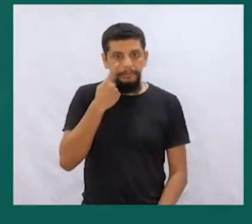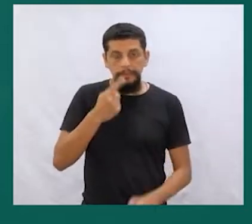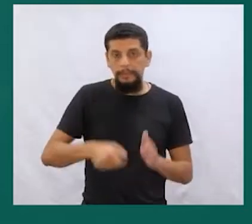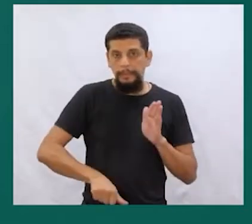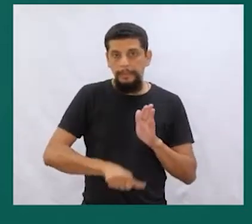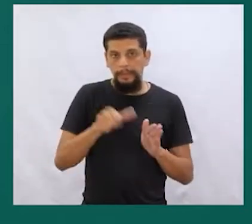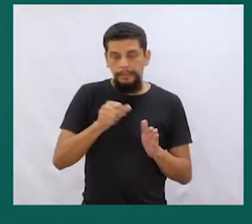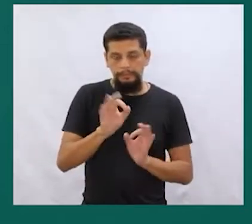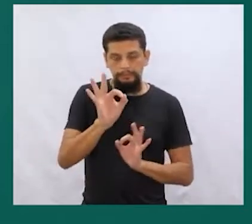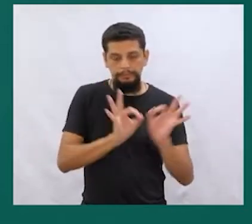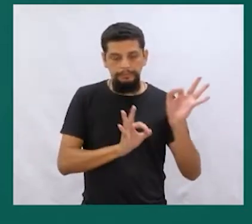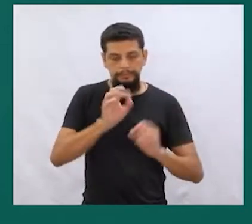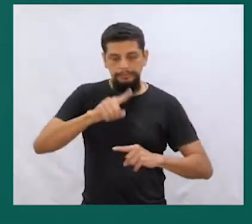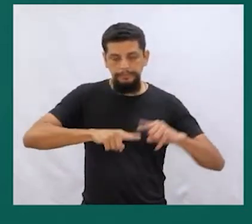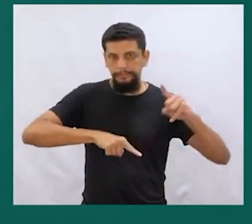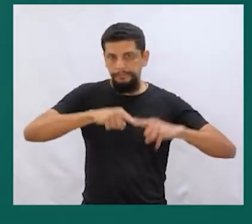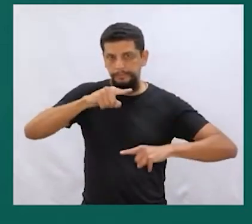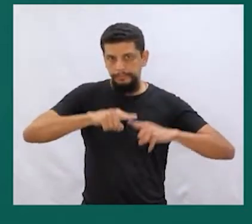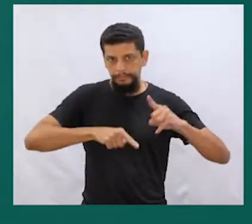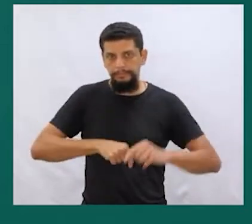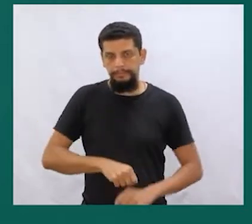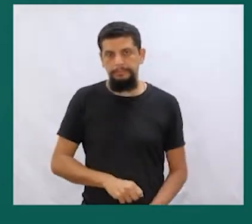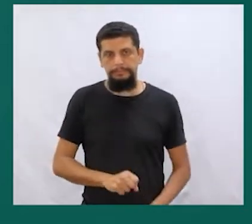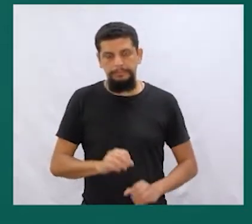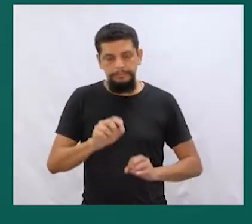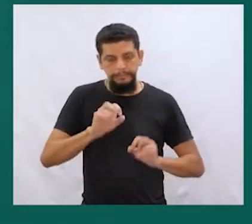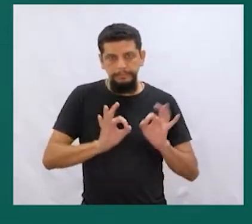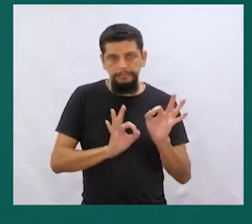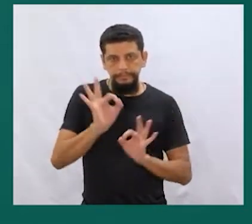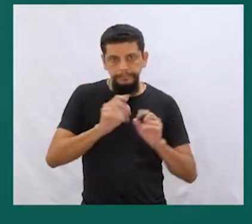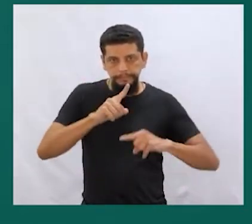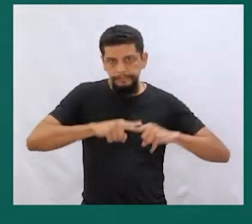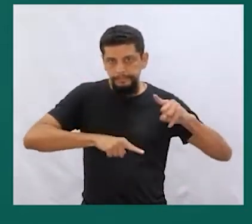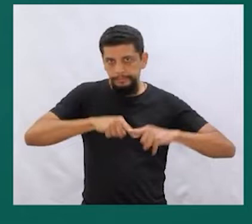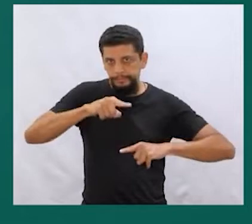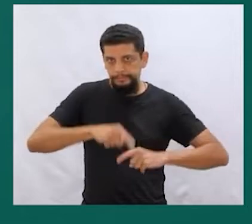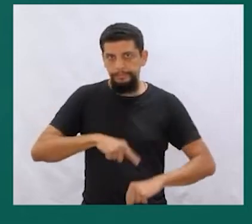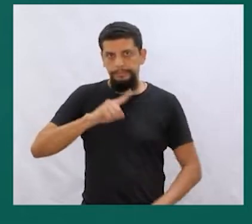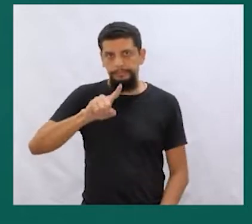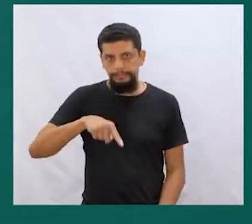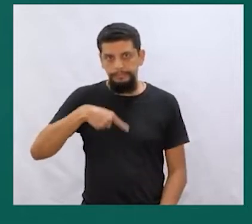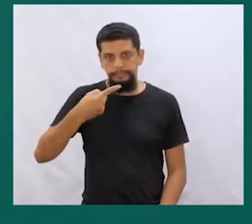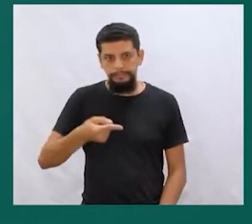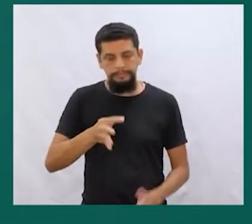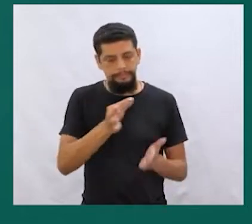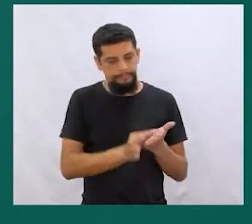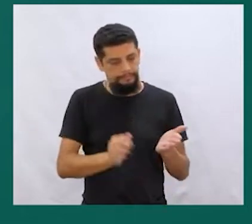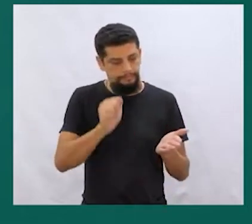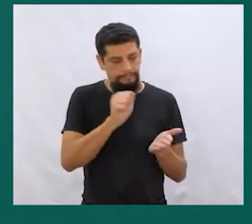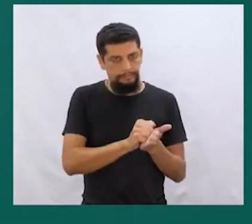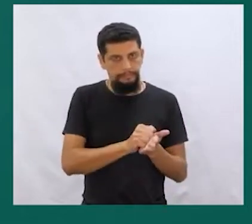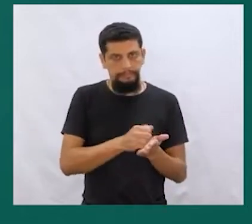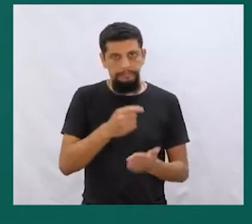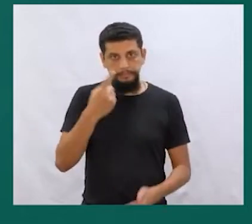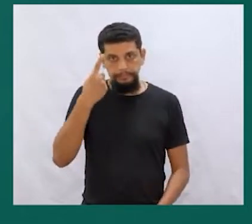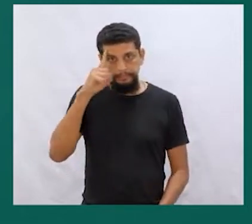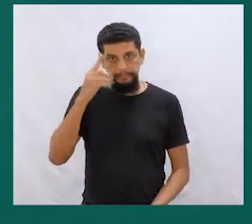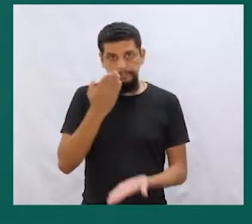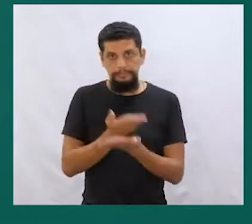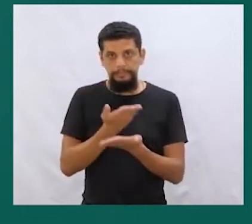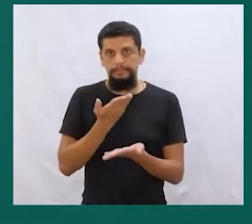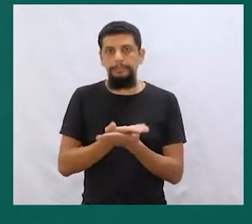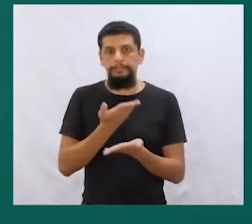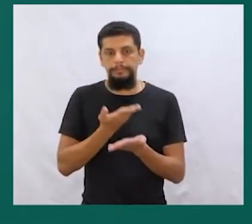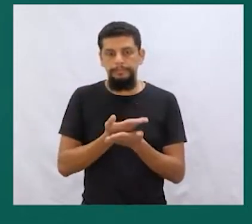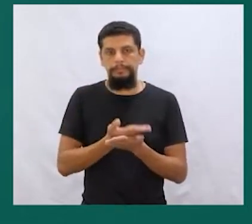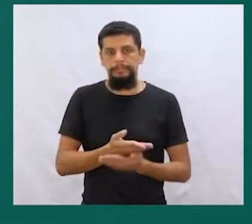vamos primeiro organizar os materiais, né? A organização dos materiais. Depois, nós vamos registrar a data e a